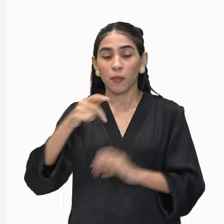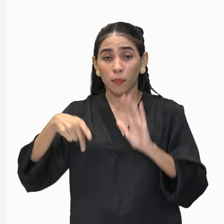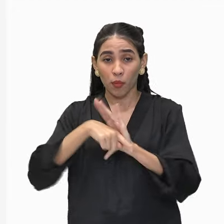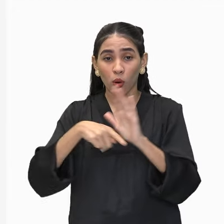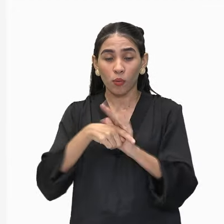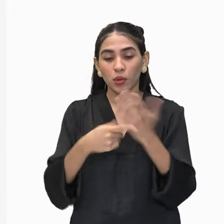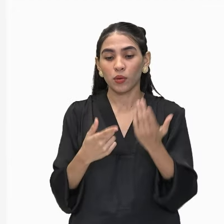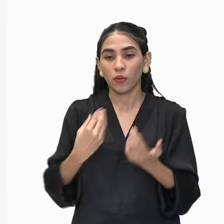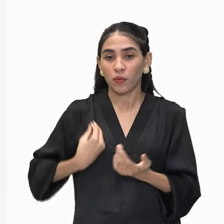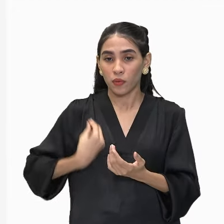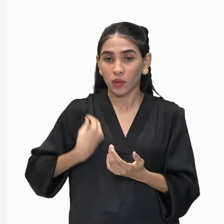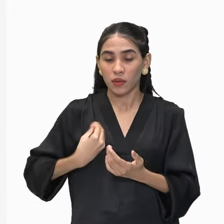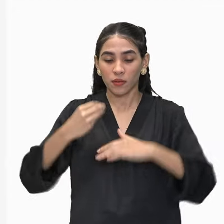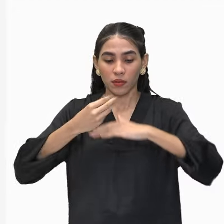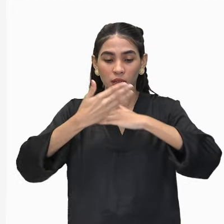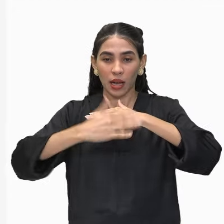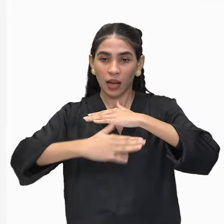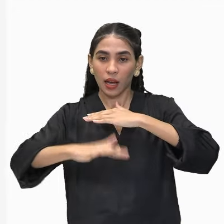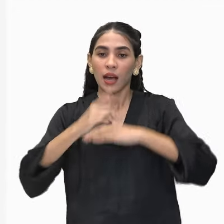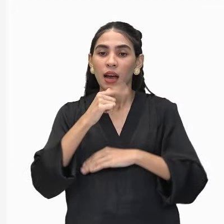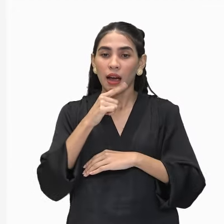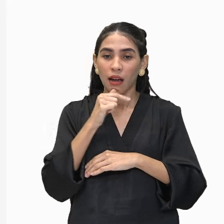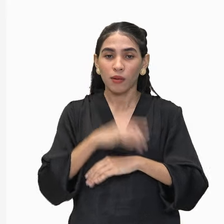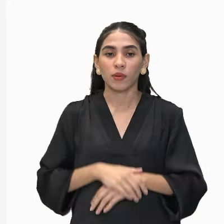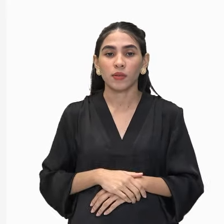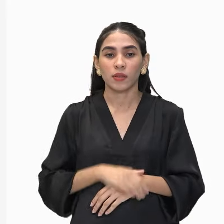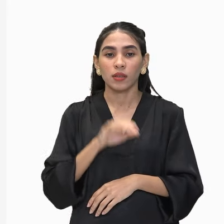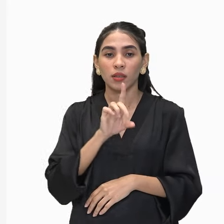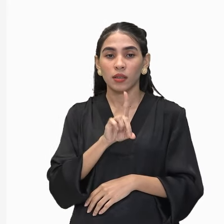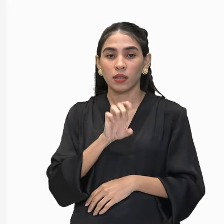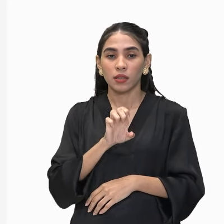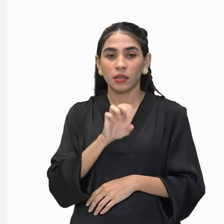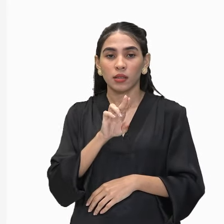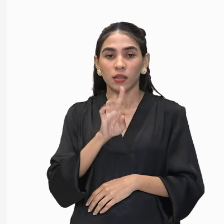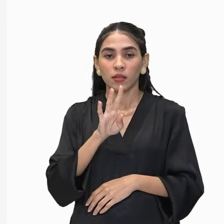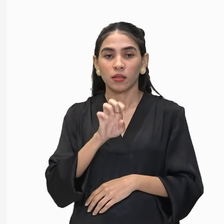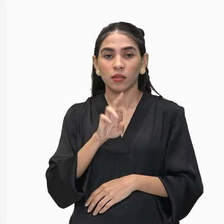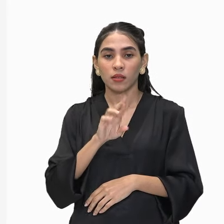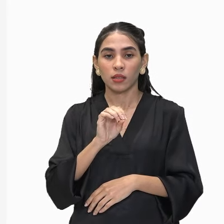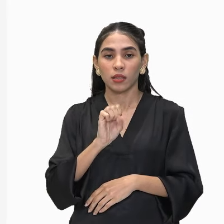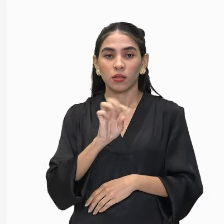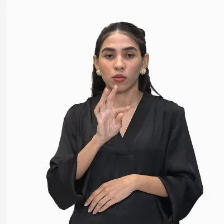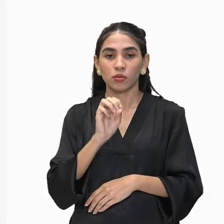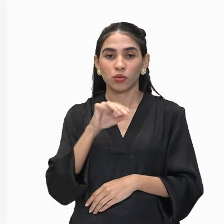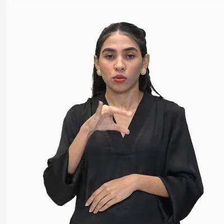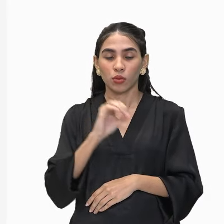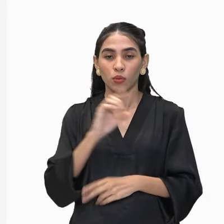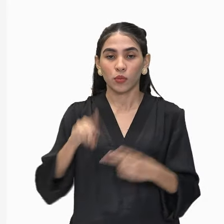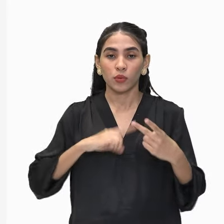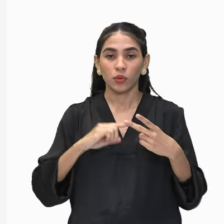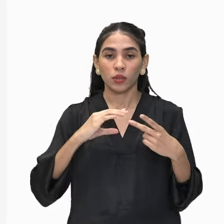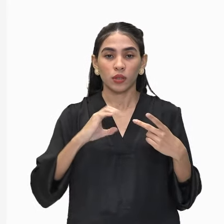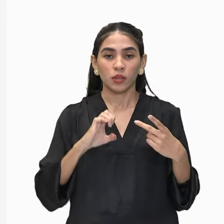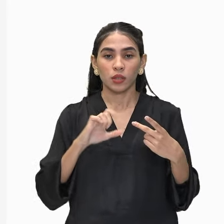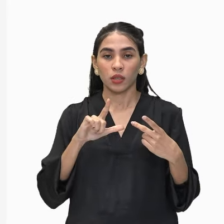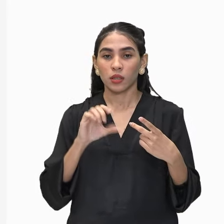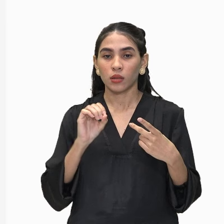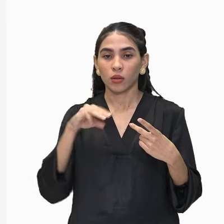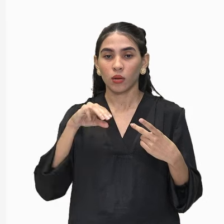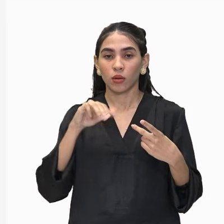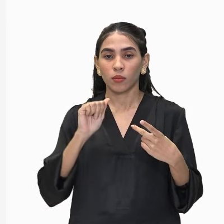deles, deuterostômios, celomados e com simetria radial. são também conhecidos por sua pele